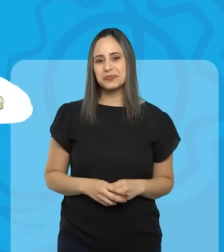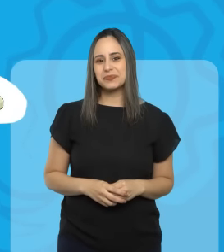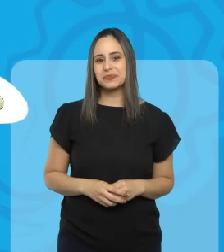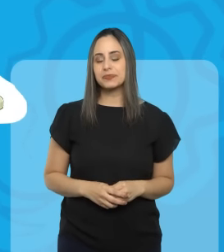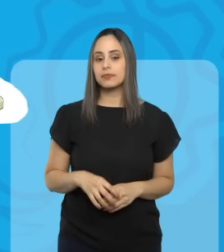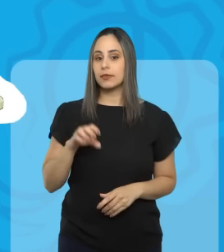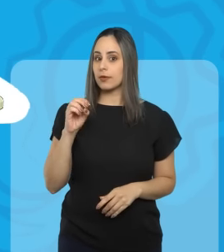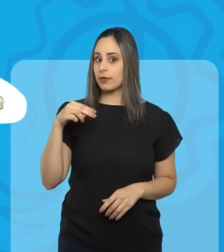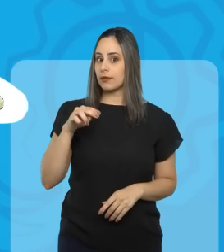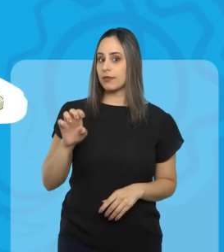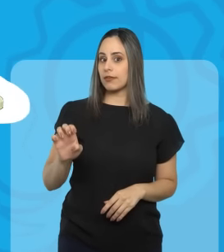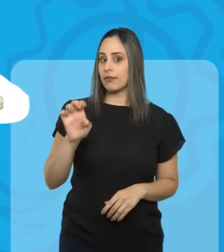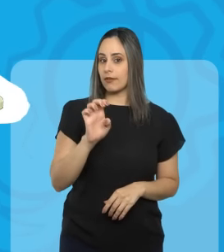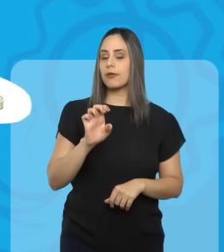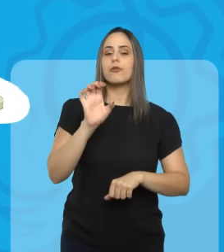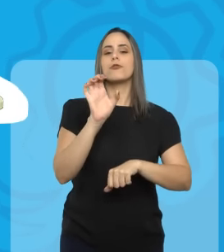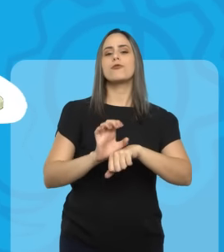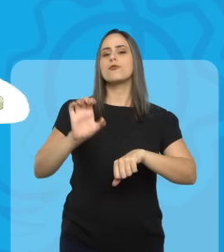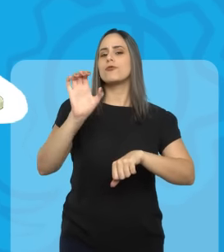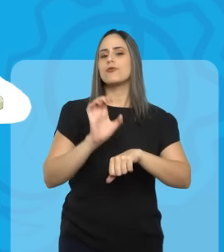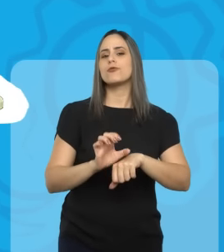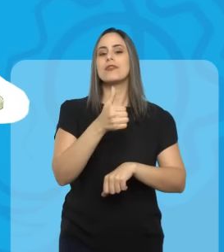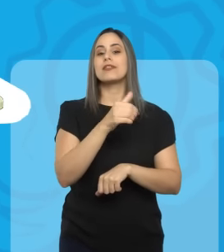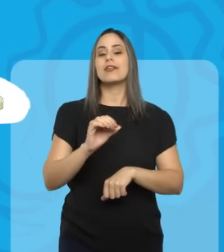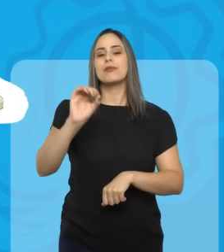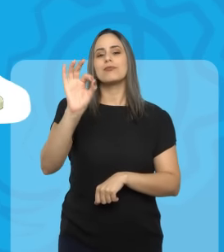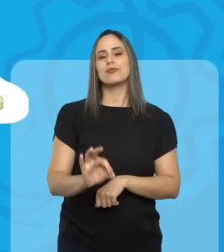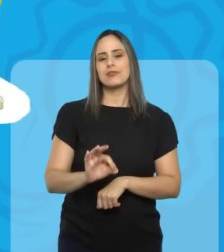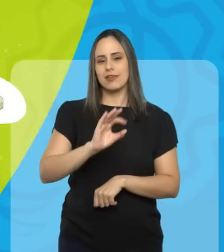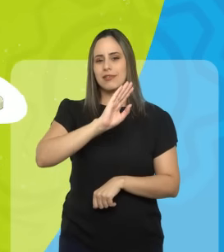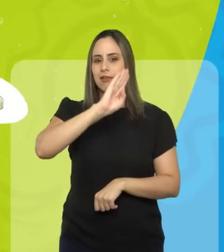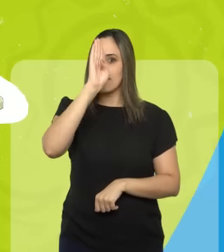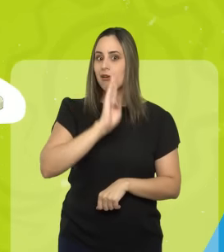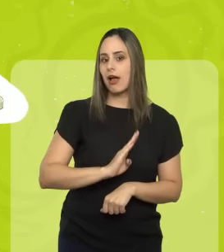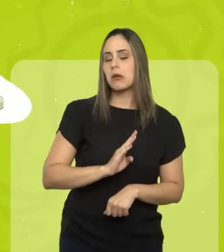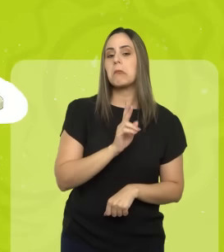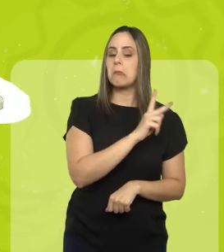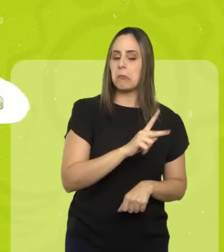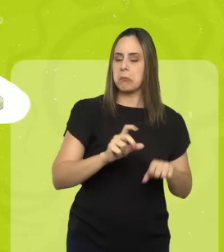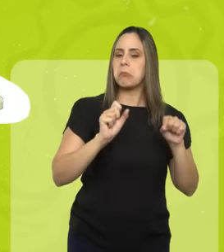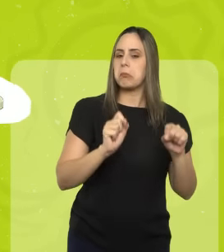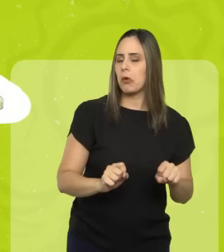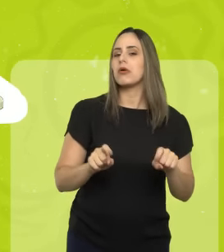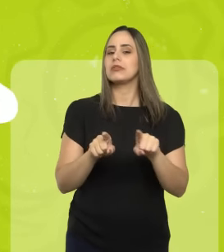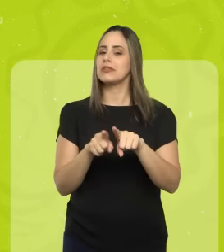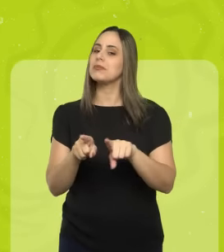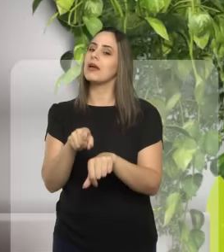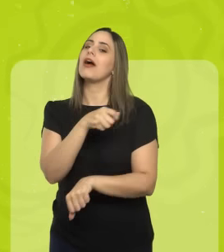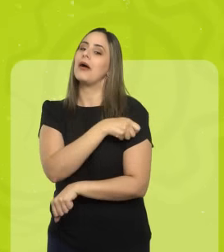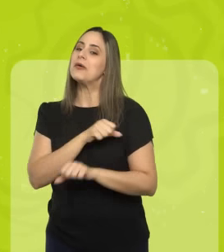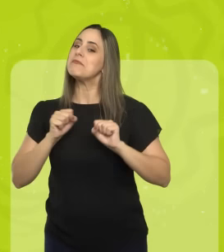A ONE tem cursos 100% gratuitos, tanto para professores quanto para estudantes.